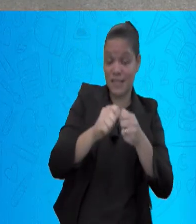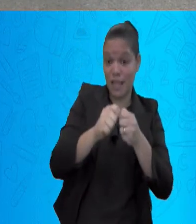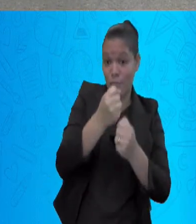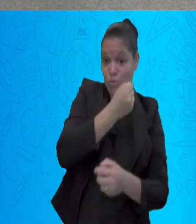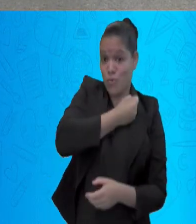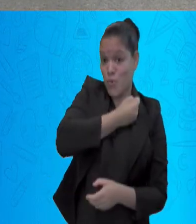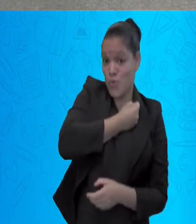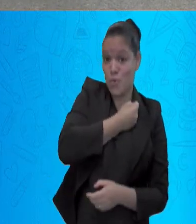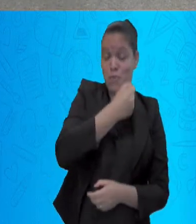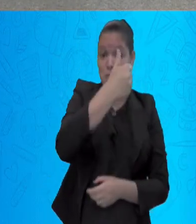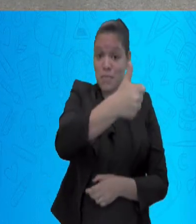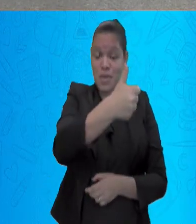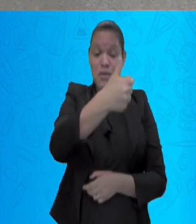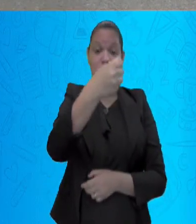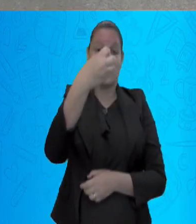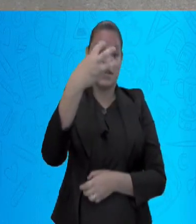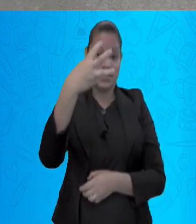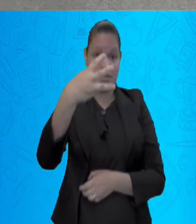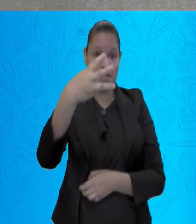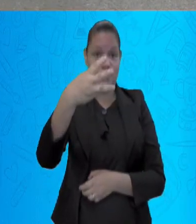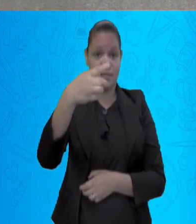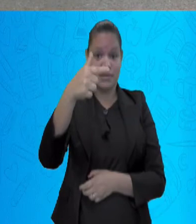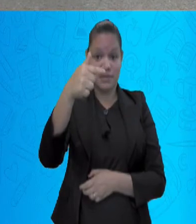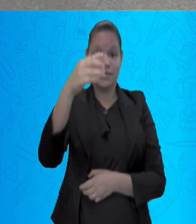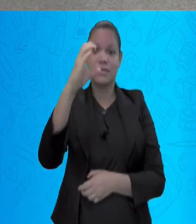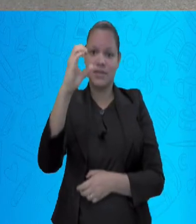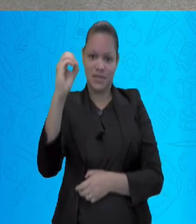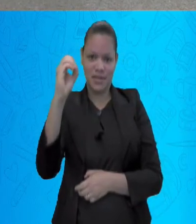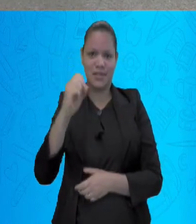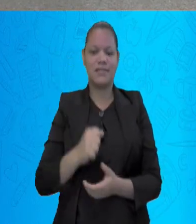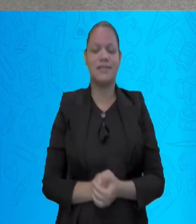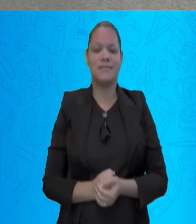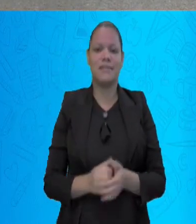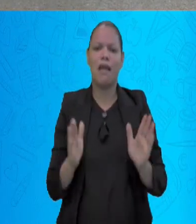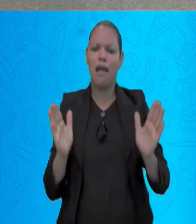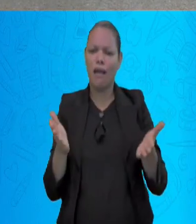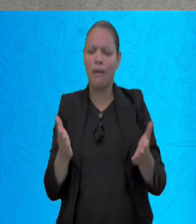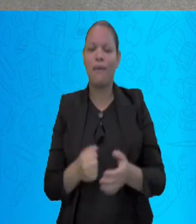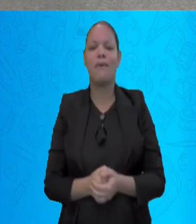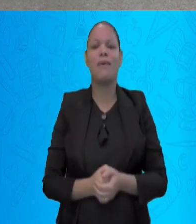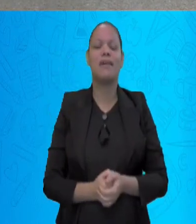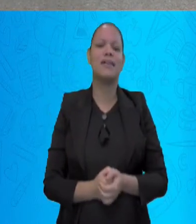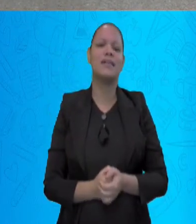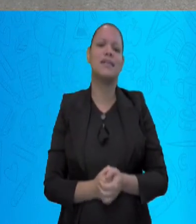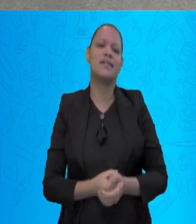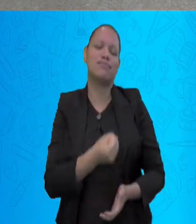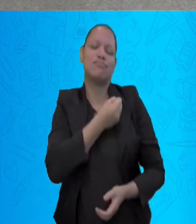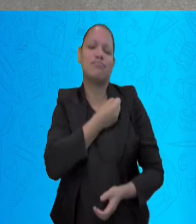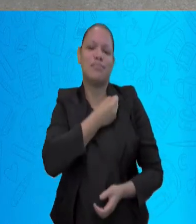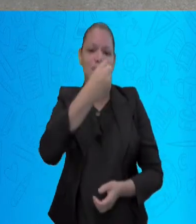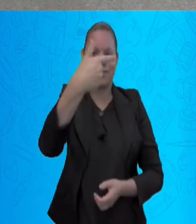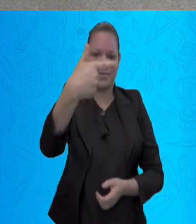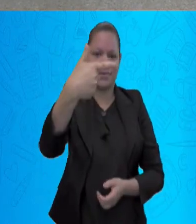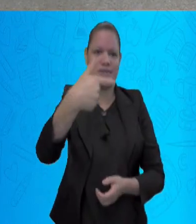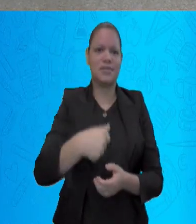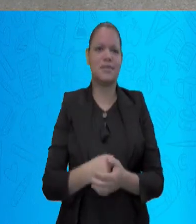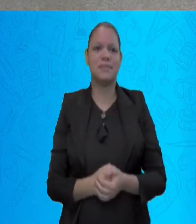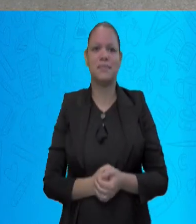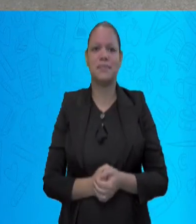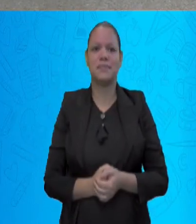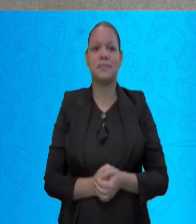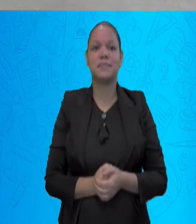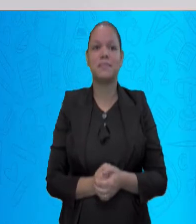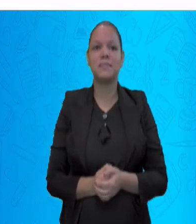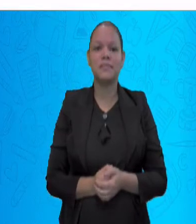número 1370. Agora vamos para o exercício número 2. O exercício número 2, ele fala